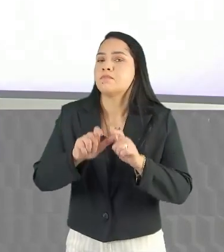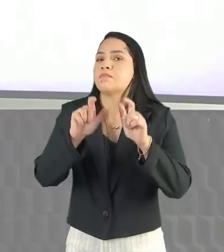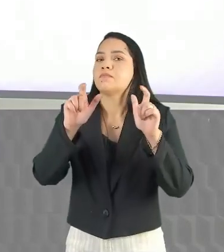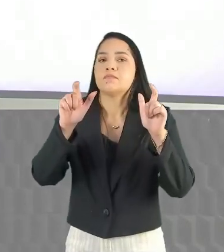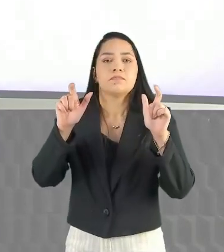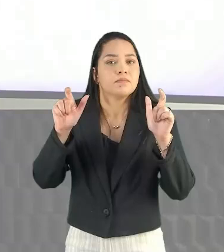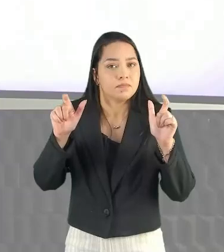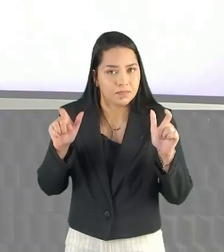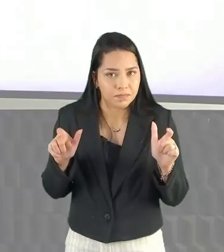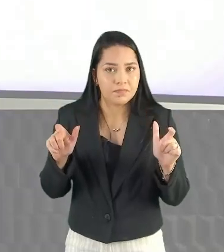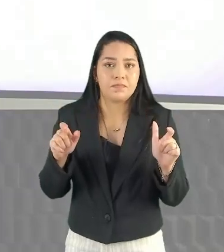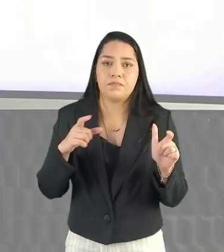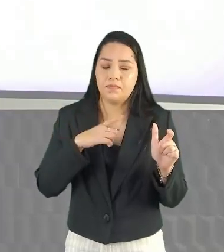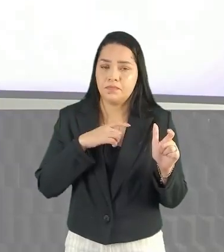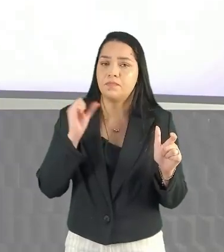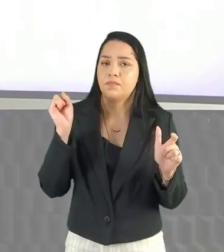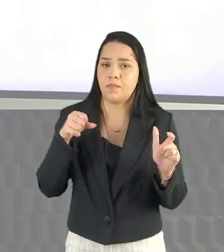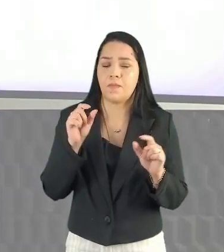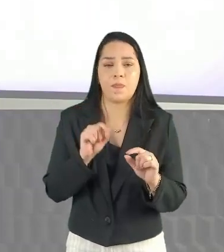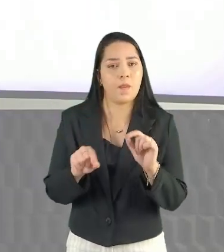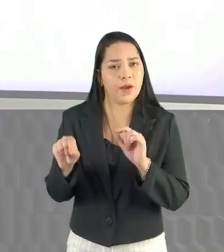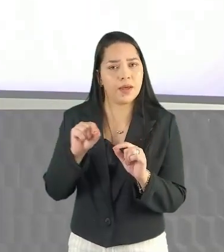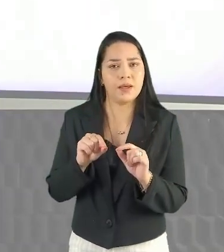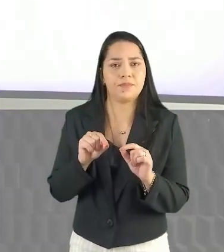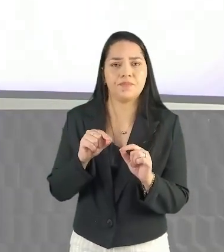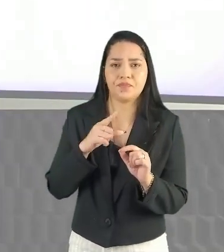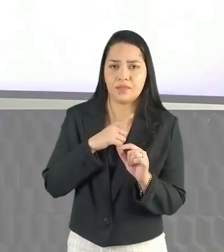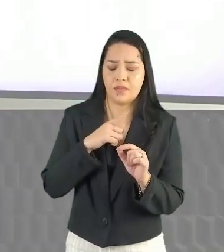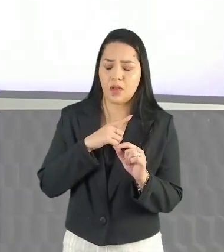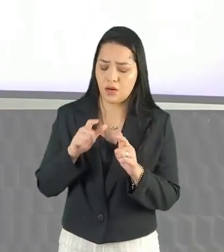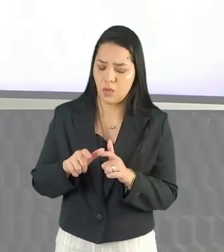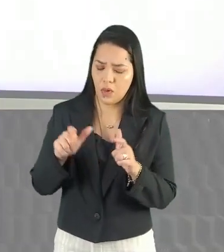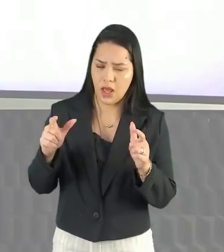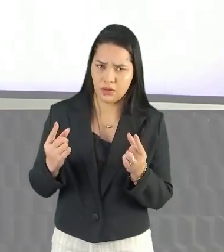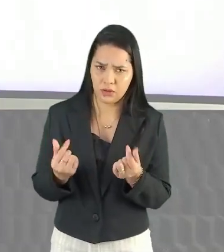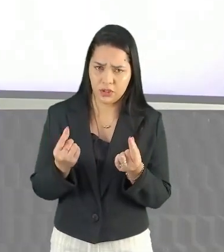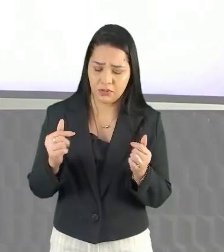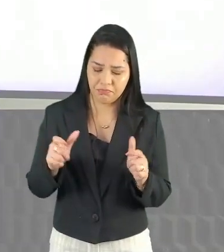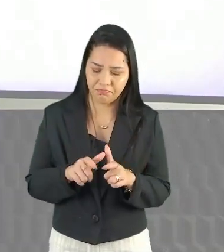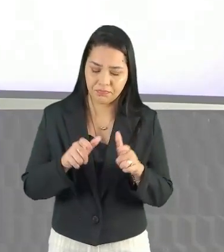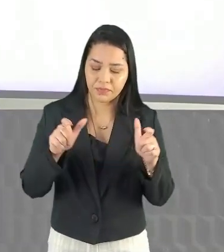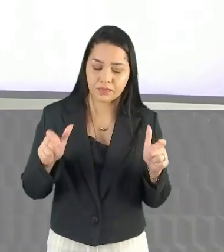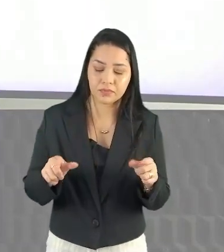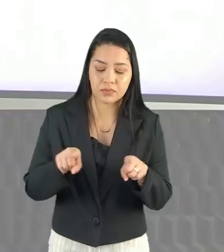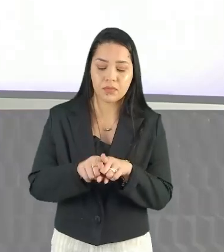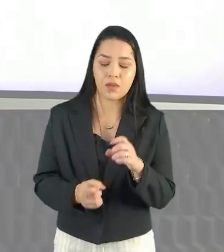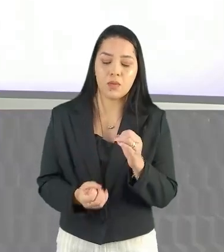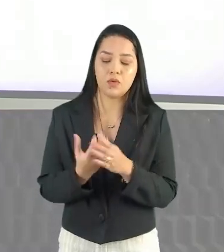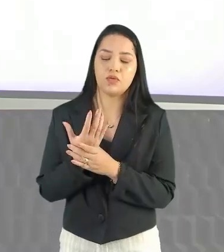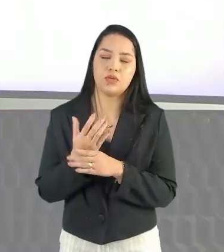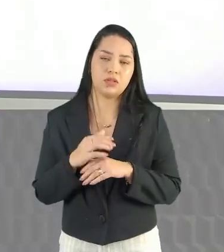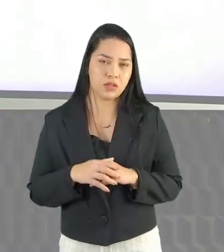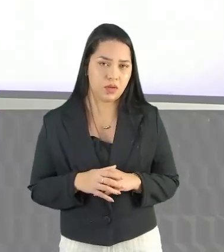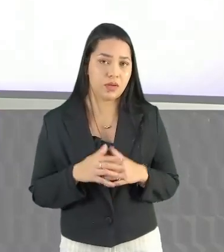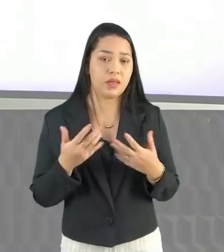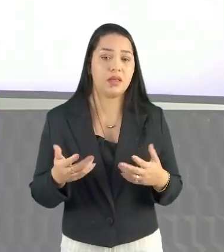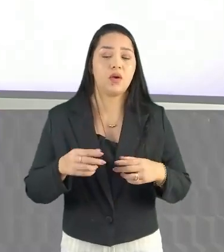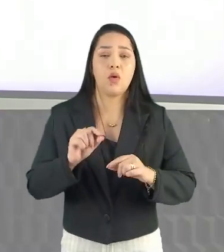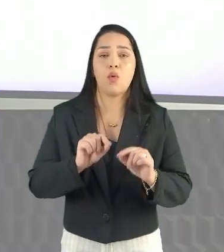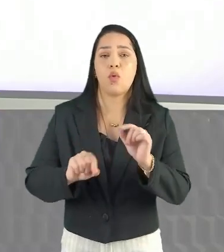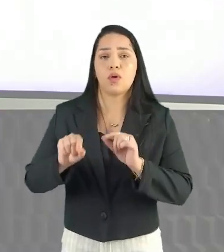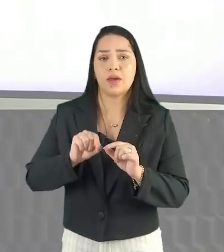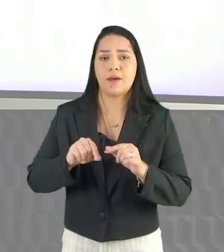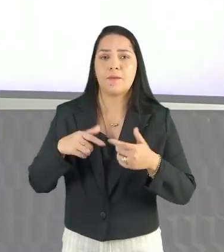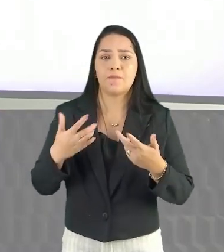seja, eles tinham muito capital acumulado e também produção acumulada. E isso fez com